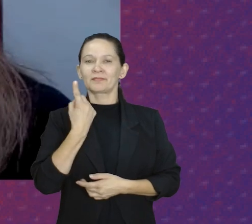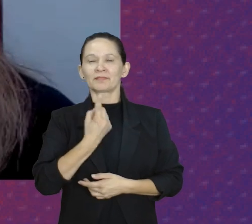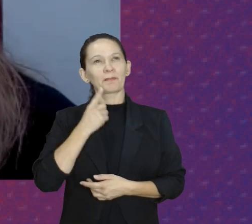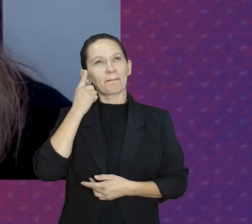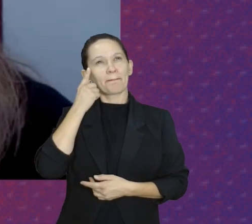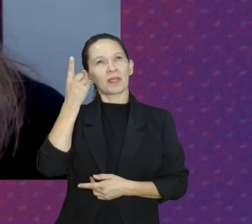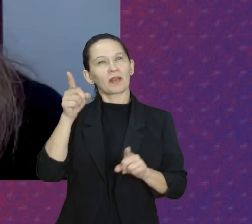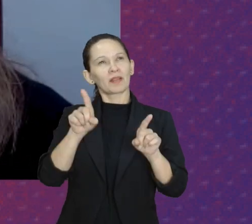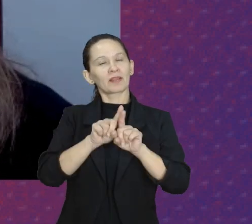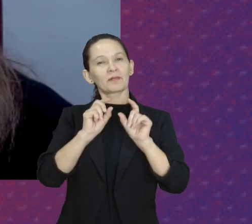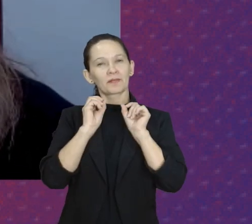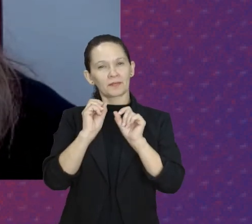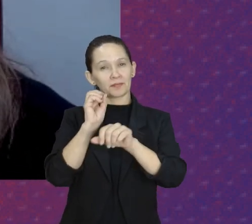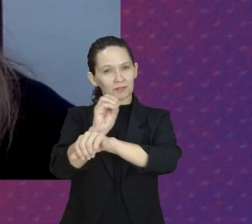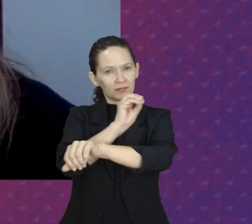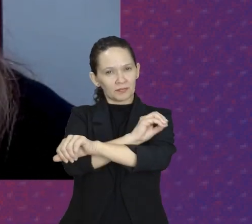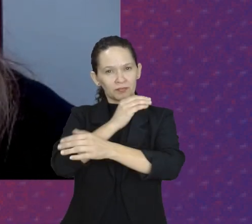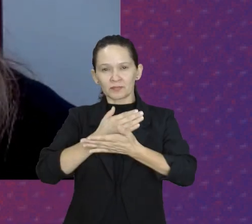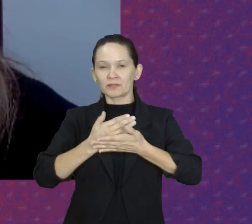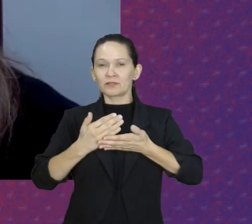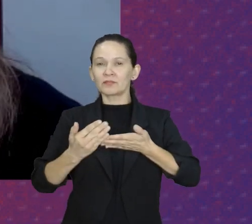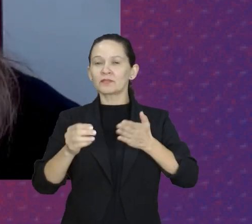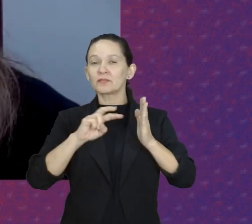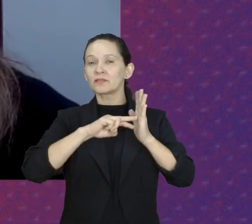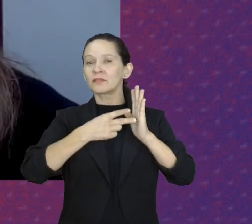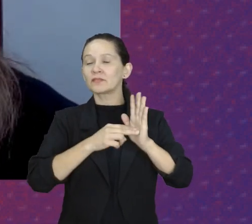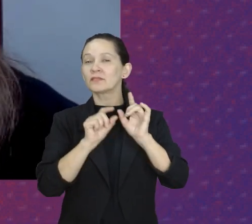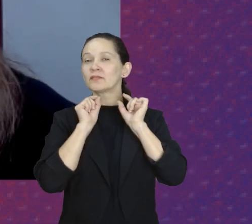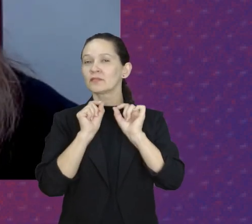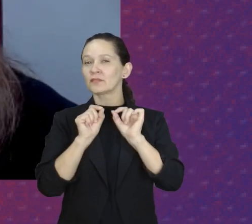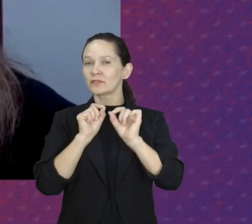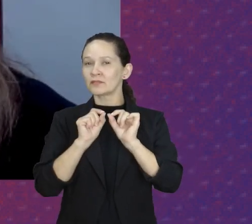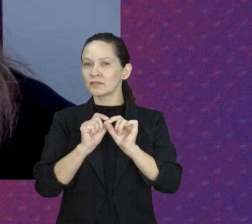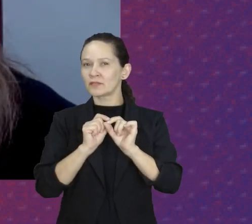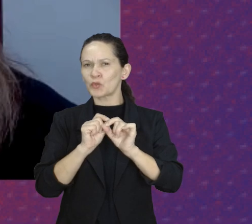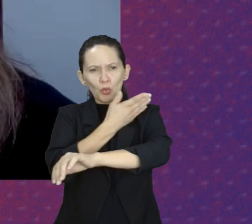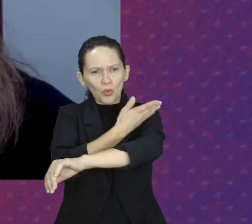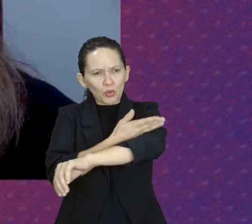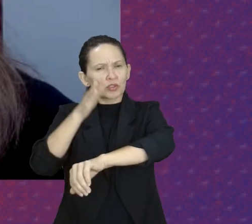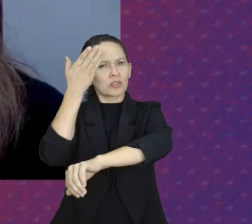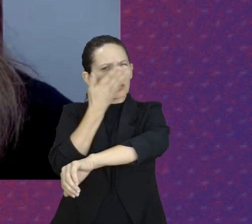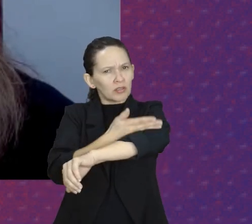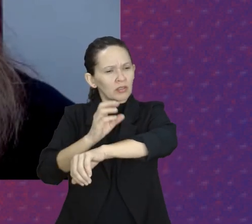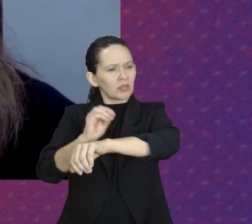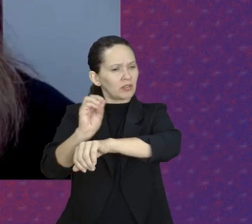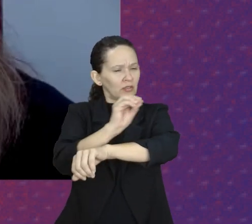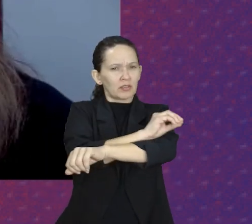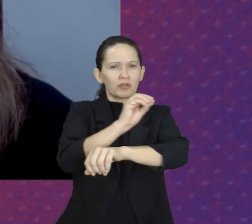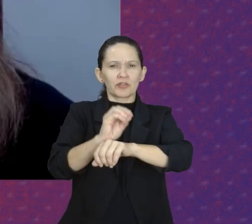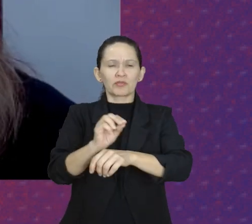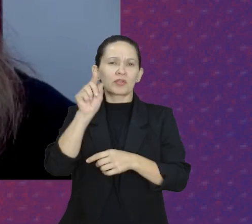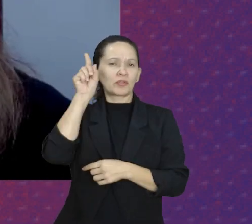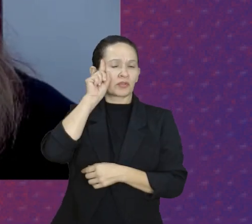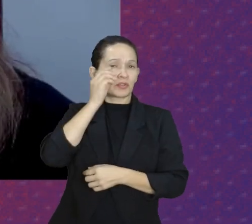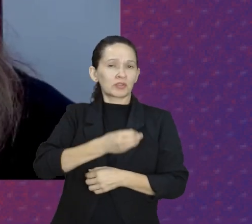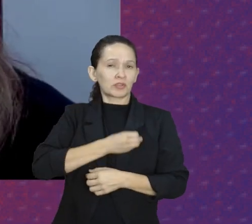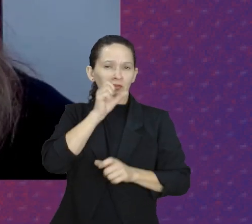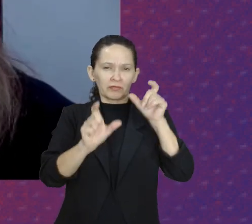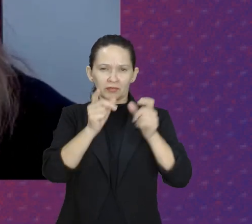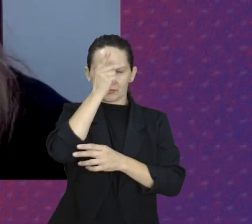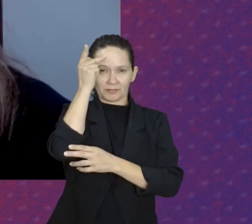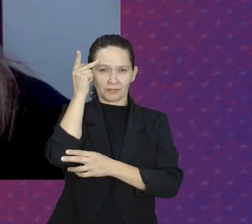assim no cuidado a partir do que são as práticas de cuidado no cotidiano, né? A